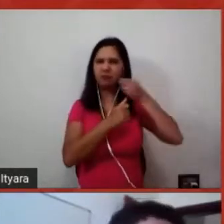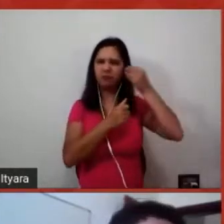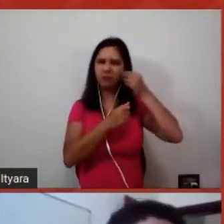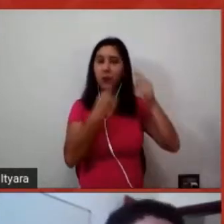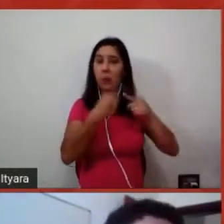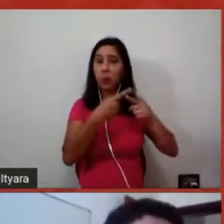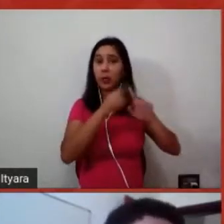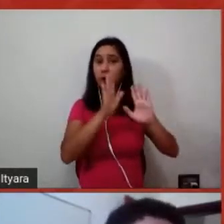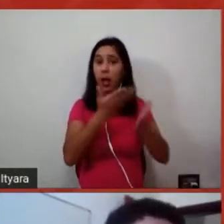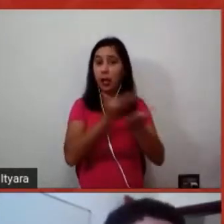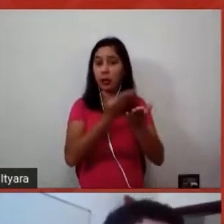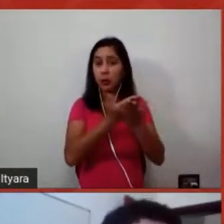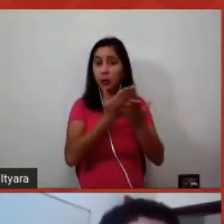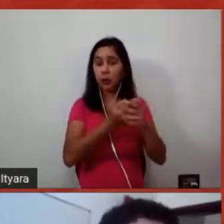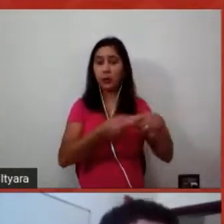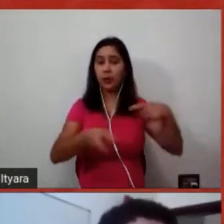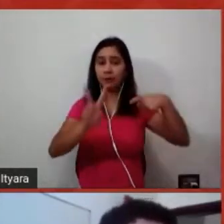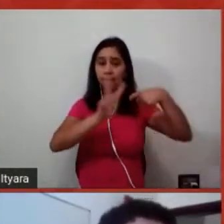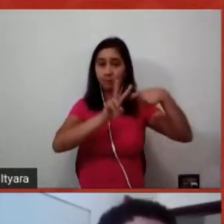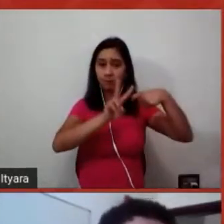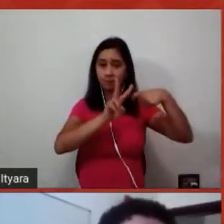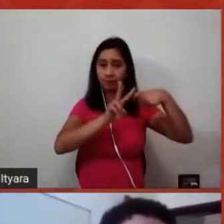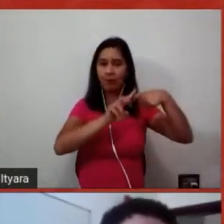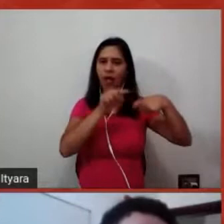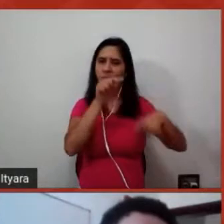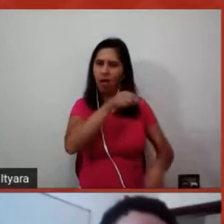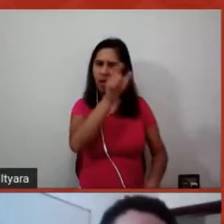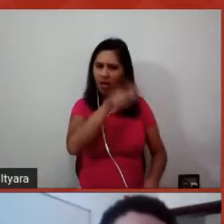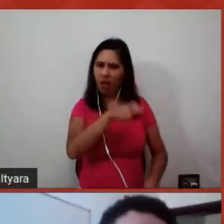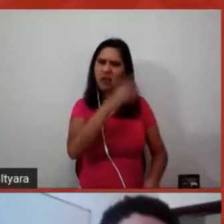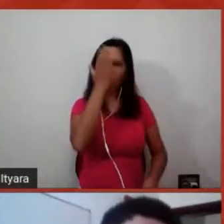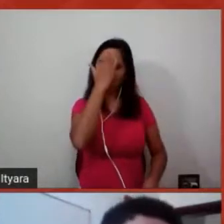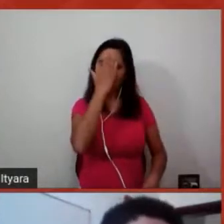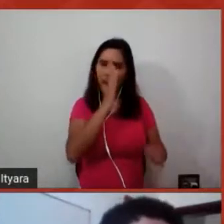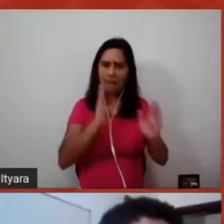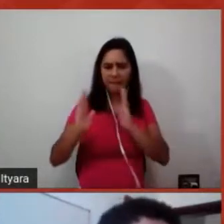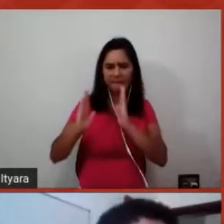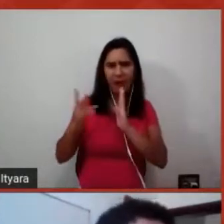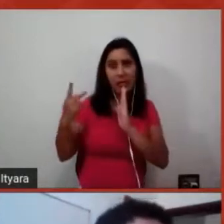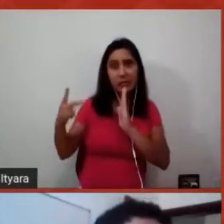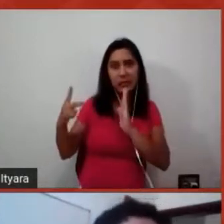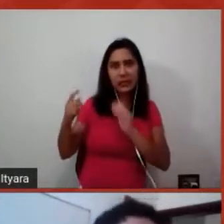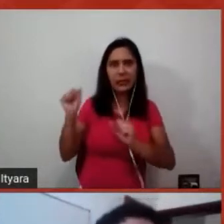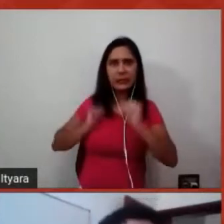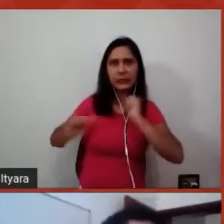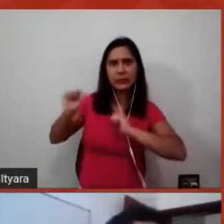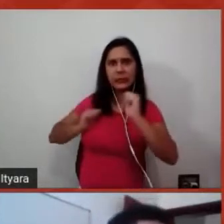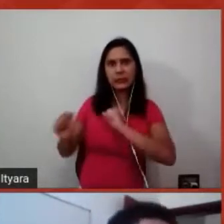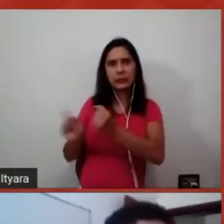medicina veterinária. Então, sabe bem como essa fase pode ser estressante.